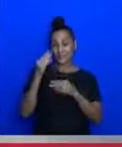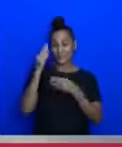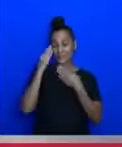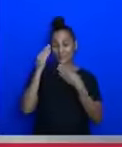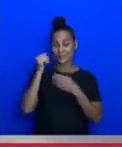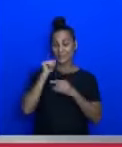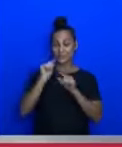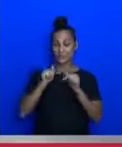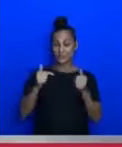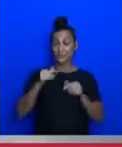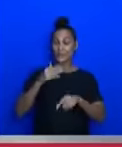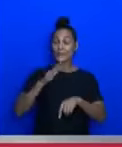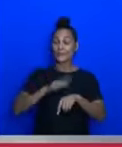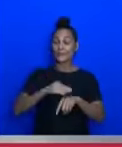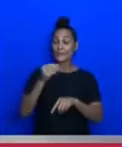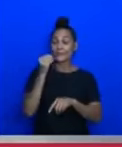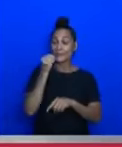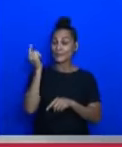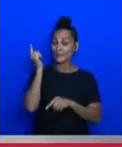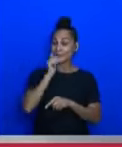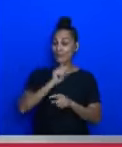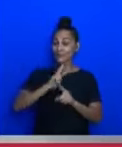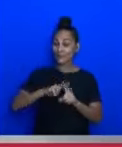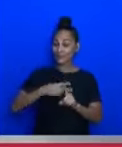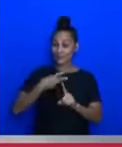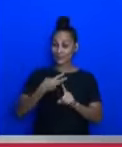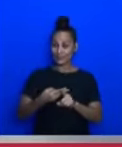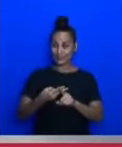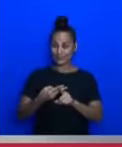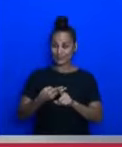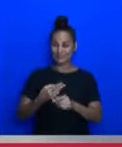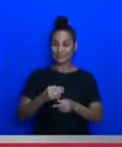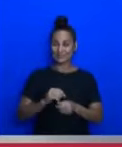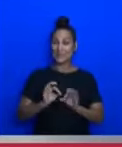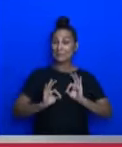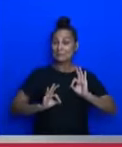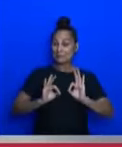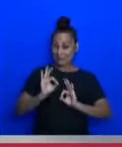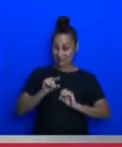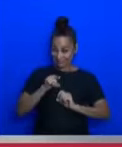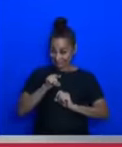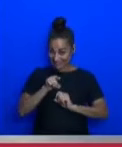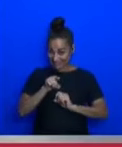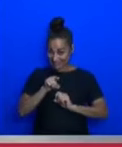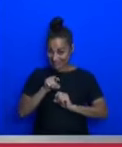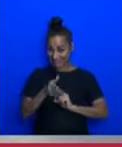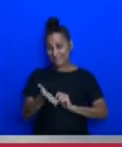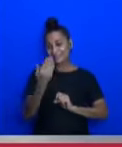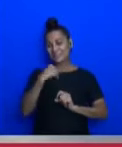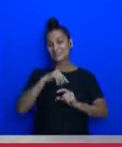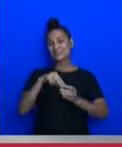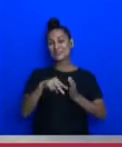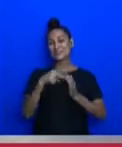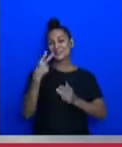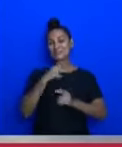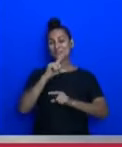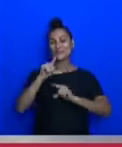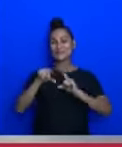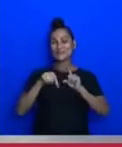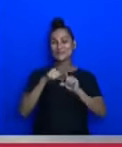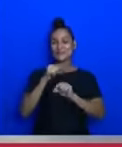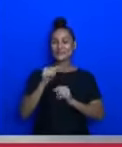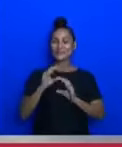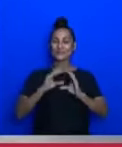pronto? Você tem mais uma chance de ganhar na dupla cena. Preparada? Preparado? Vamos então ao segundo